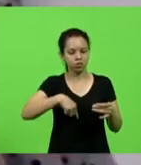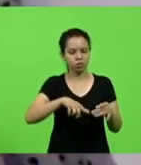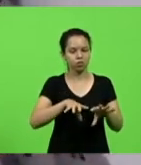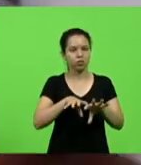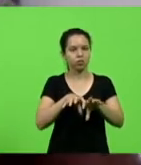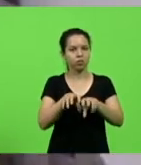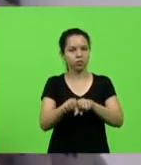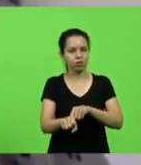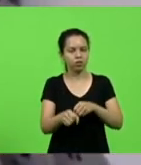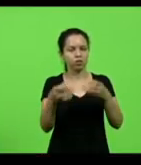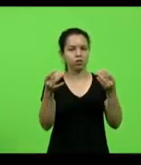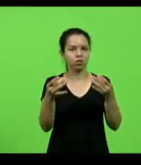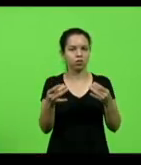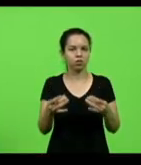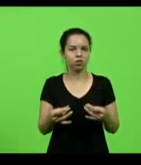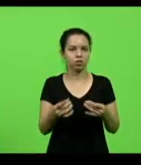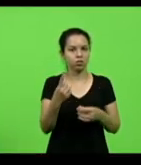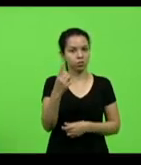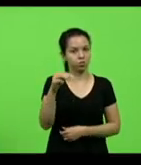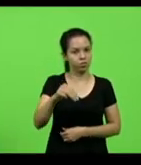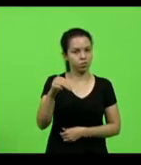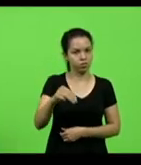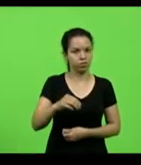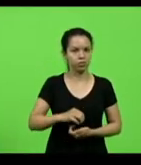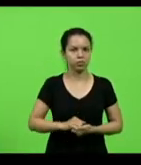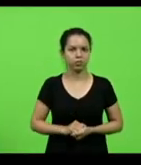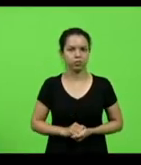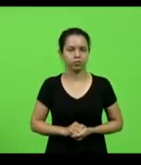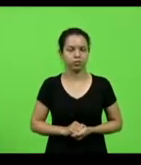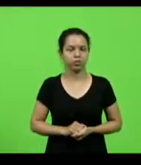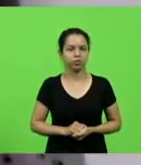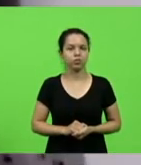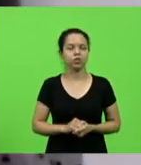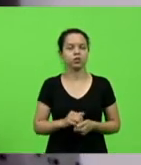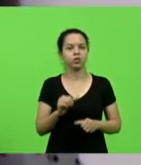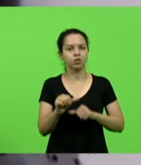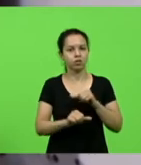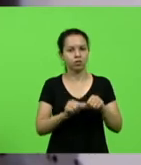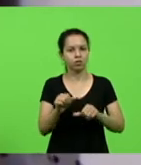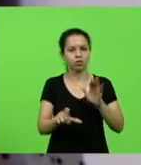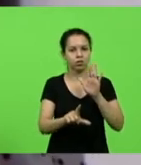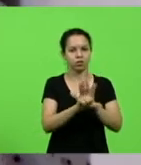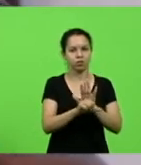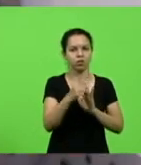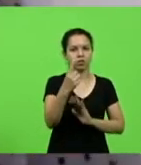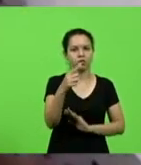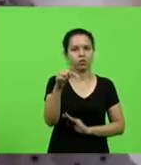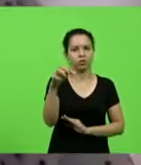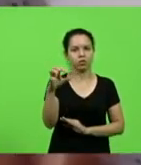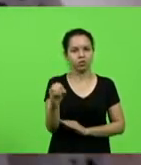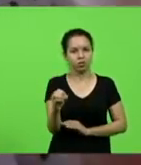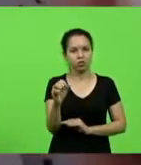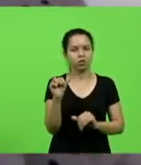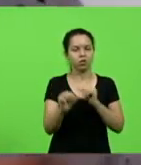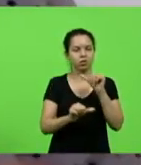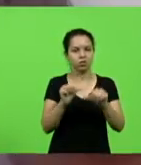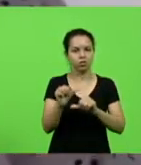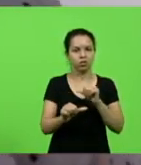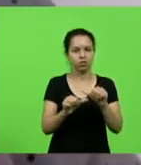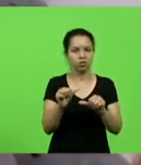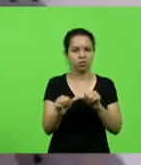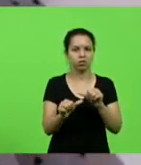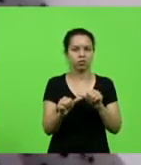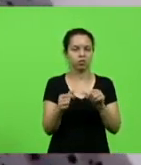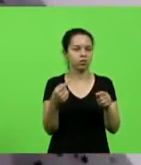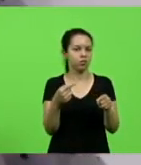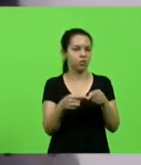segundo lugar, o PLC para a alteração da Lei 170. A alteração não se aplica